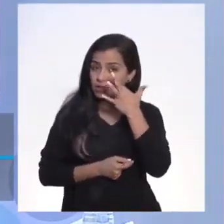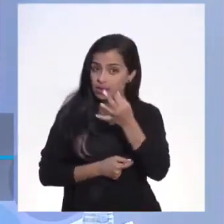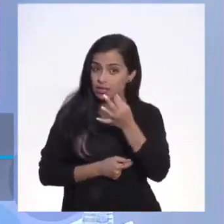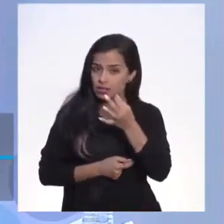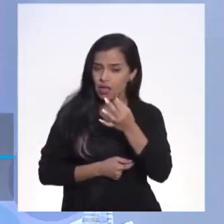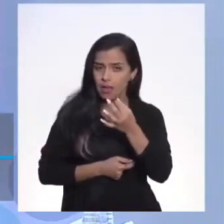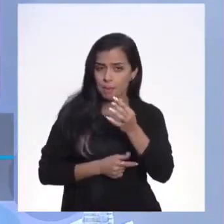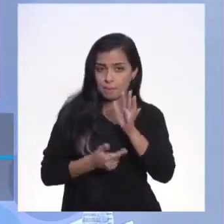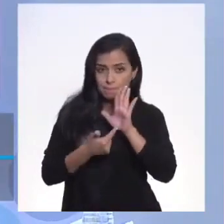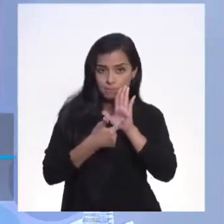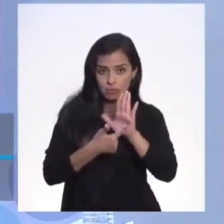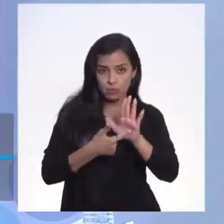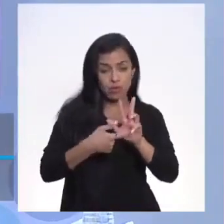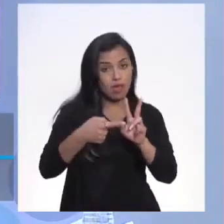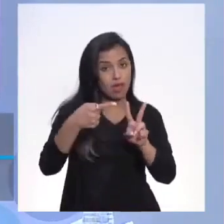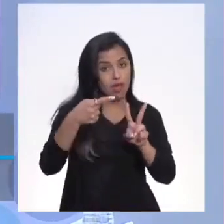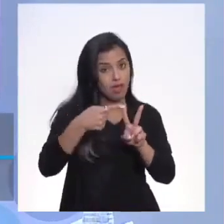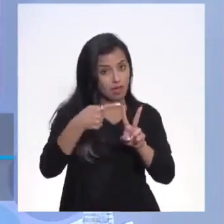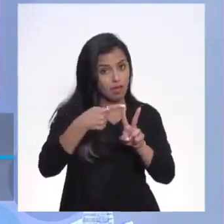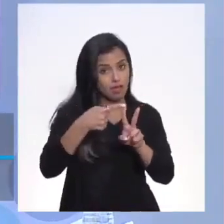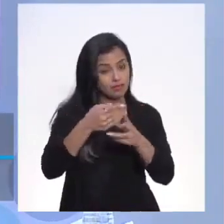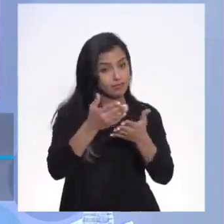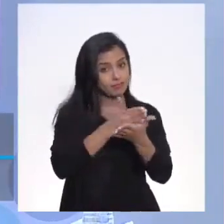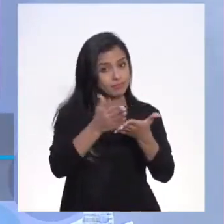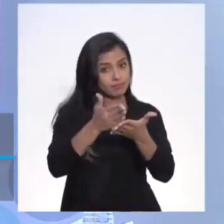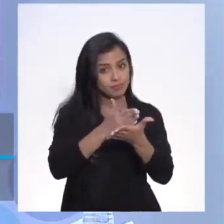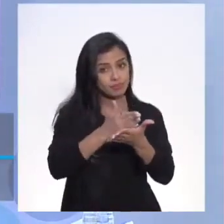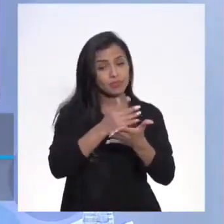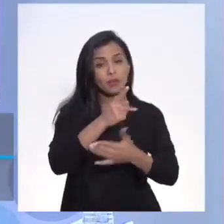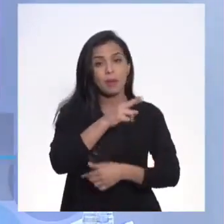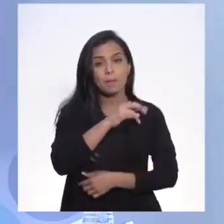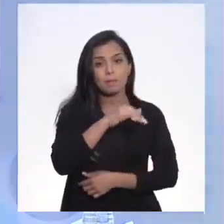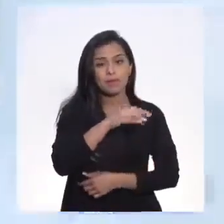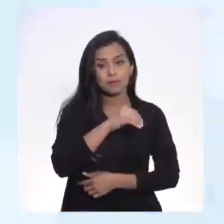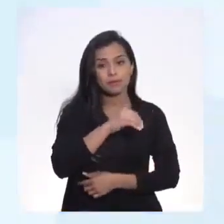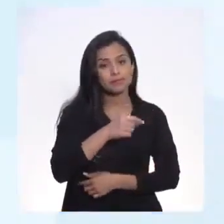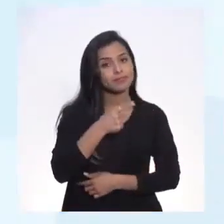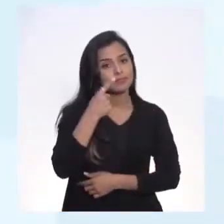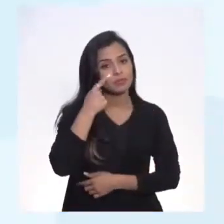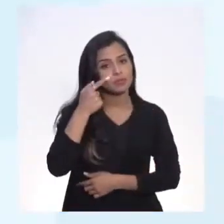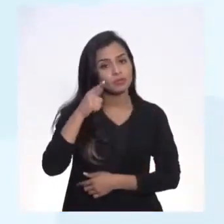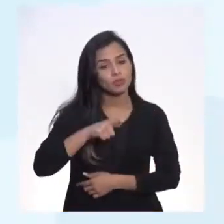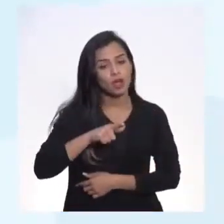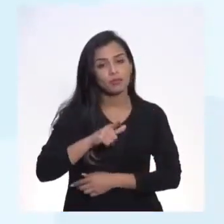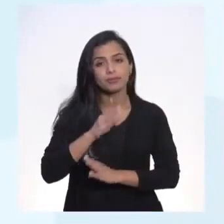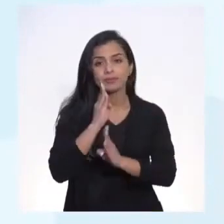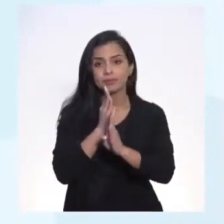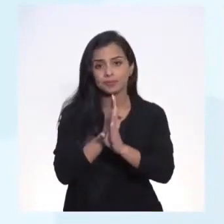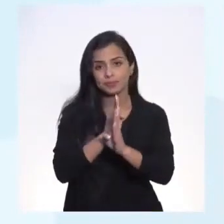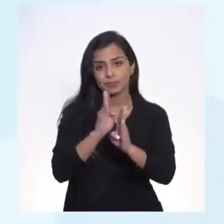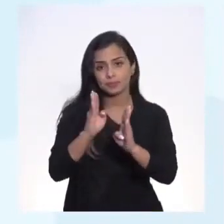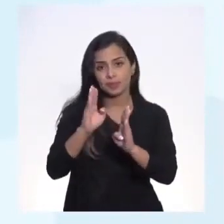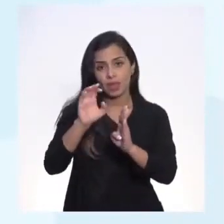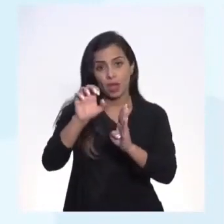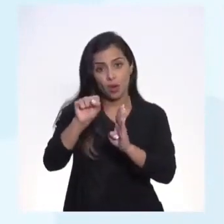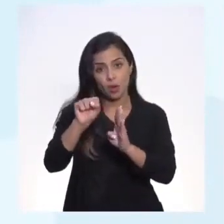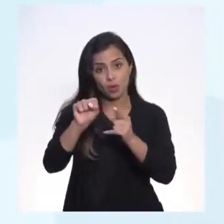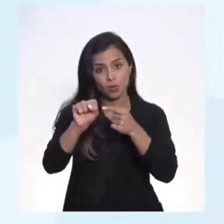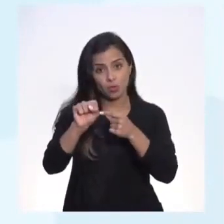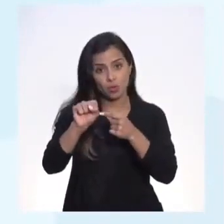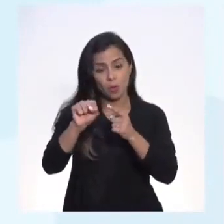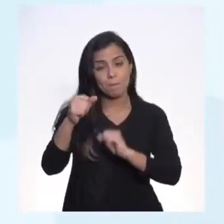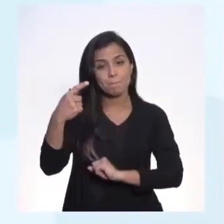fazer, decompor em fatores primos. Então, vamos lá. O número 8. 8 é par, divide por